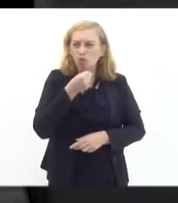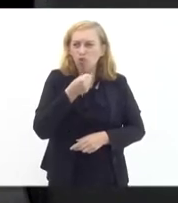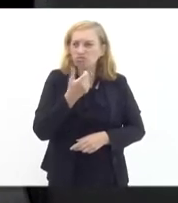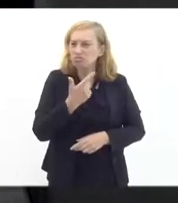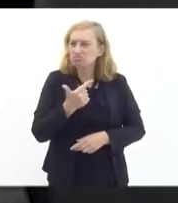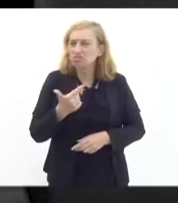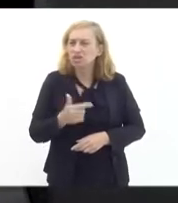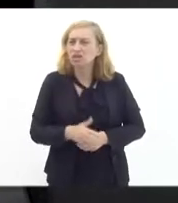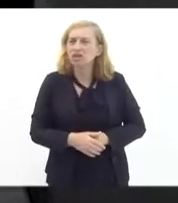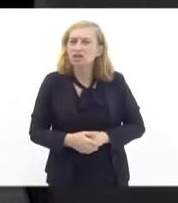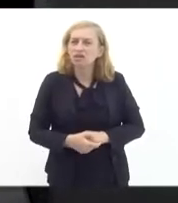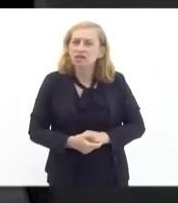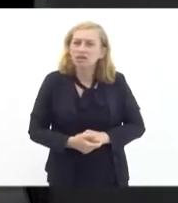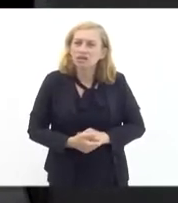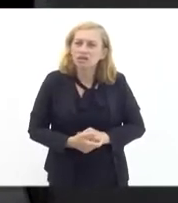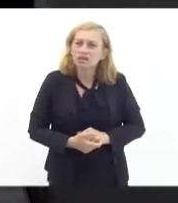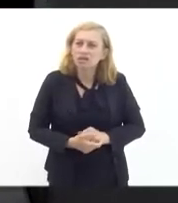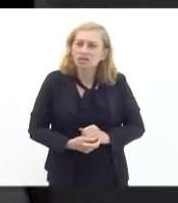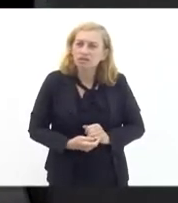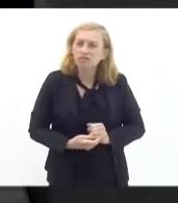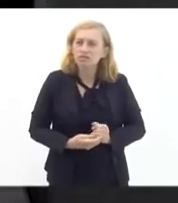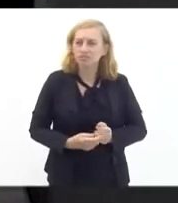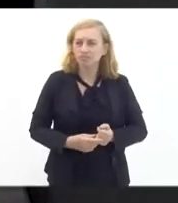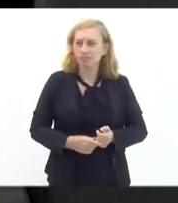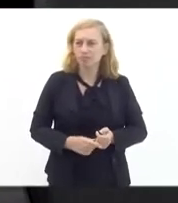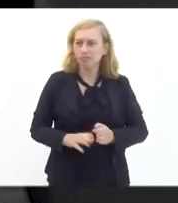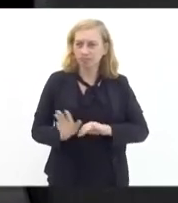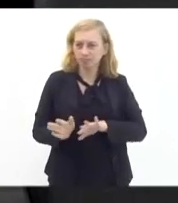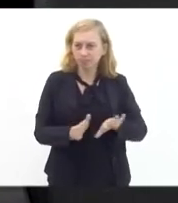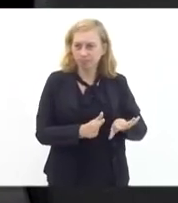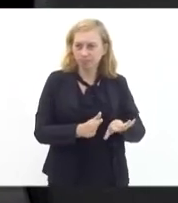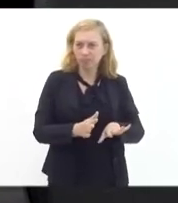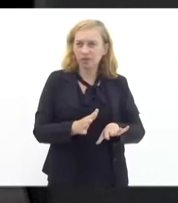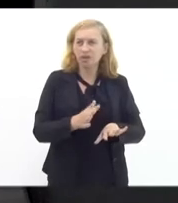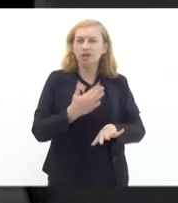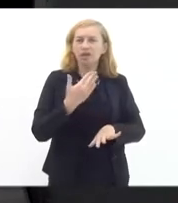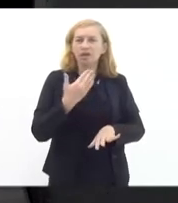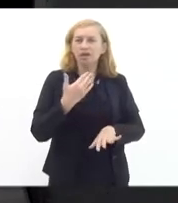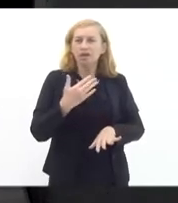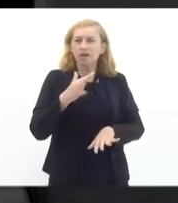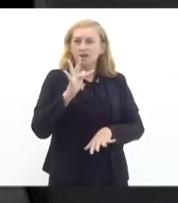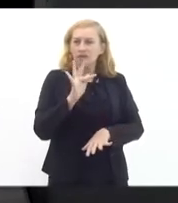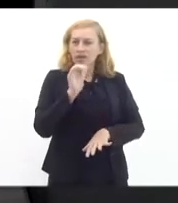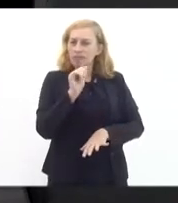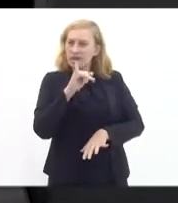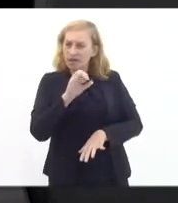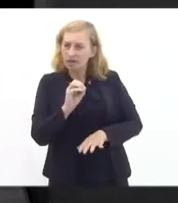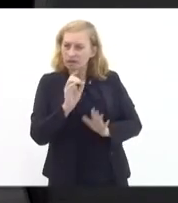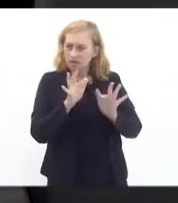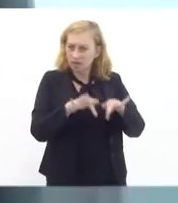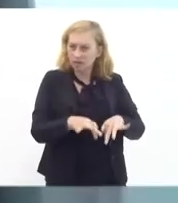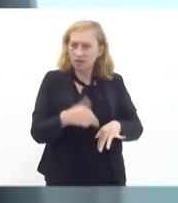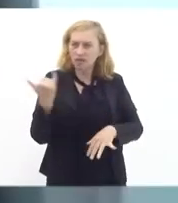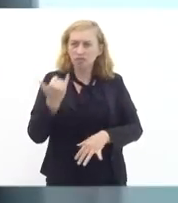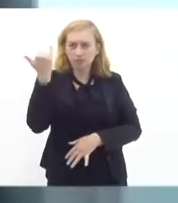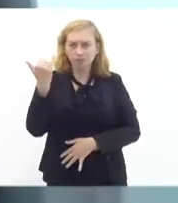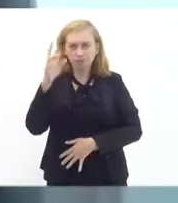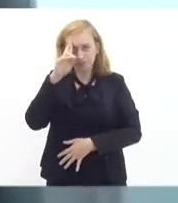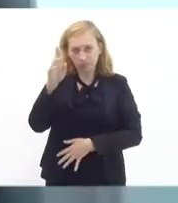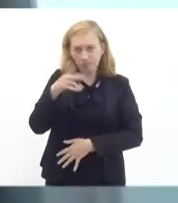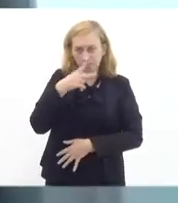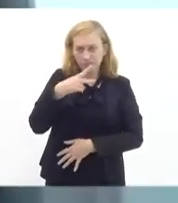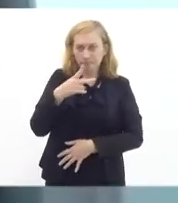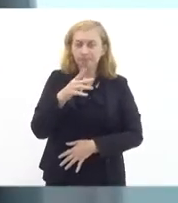animais como um objeto. Deixa o Fabiano acabar de completar. Então, eu acho importante, porque até com relação a isso que o senhor falou,